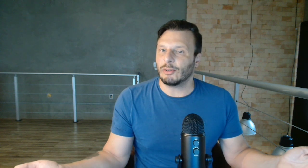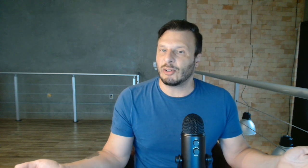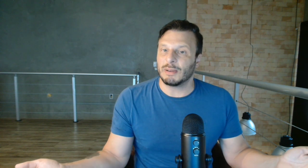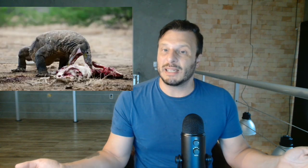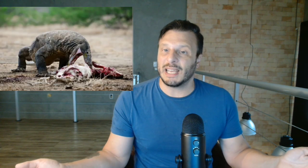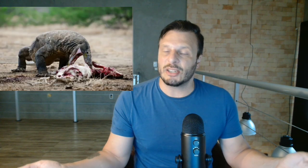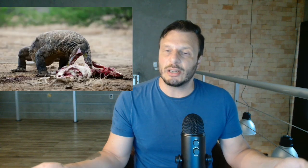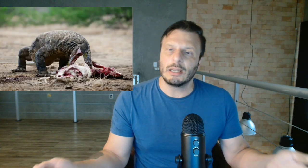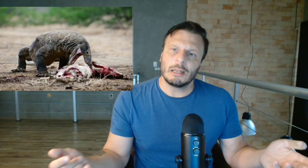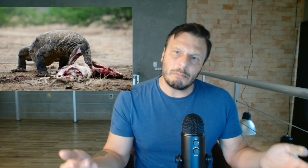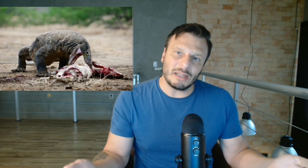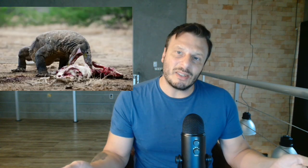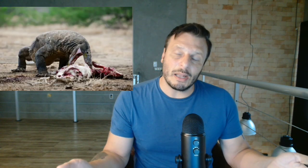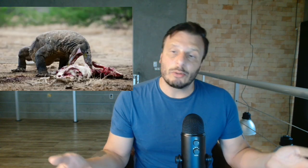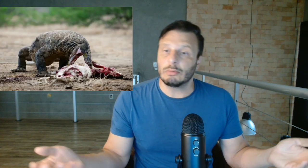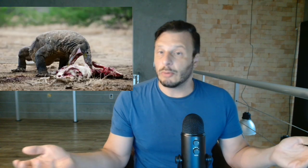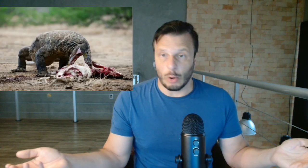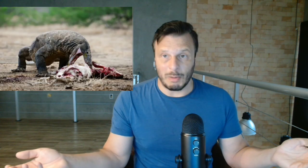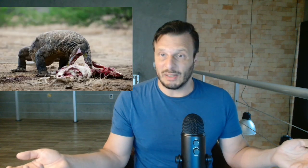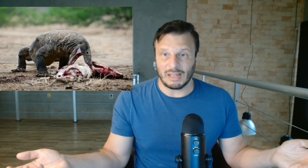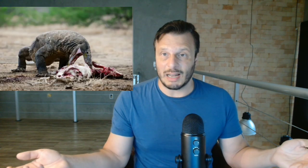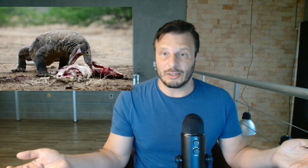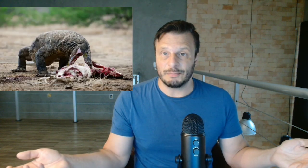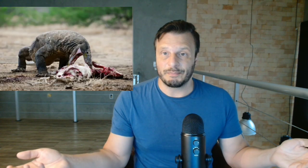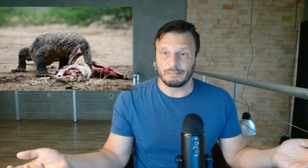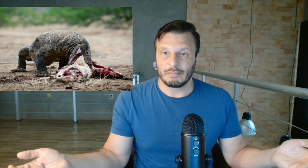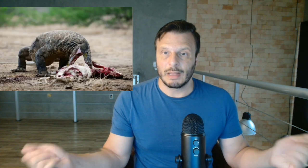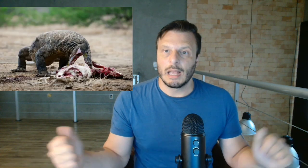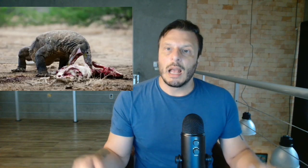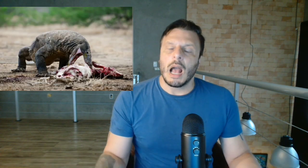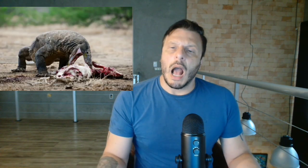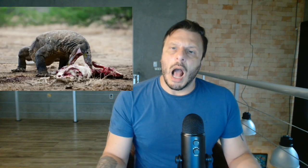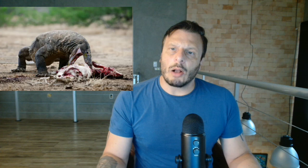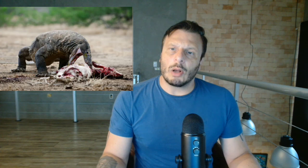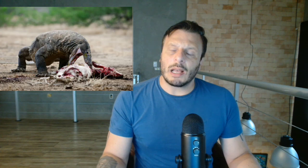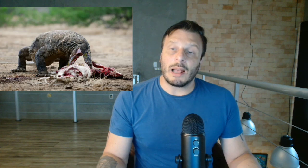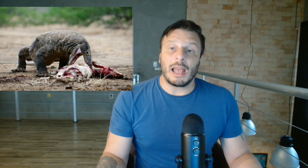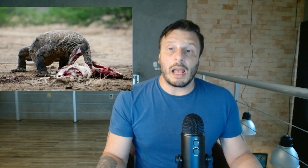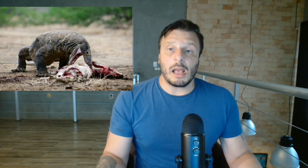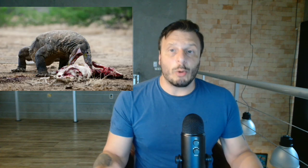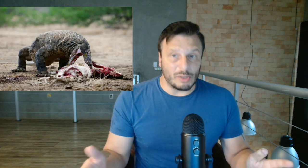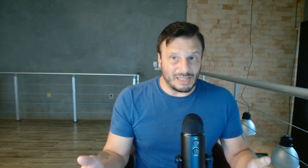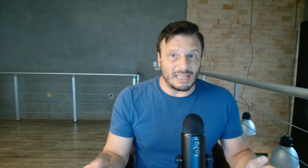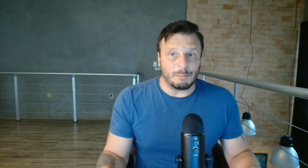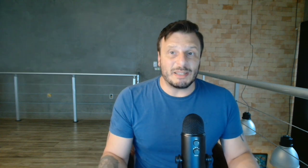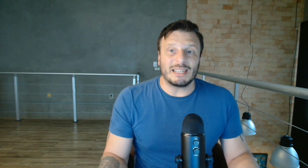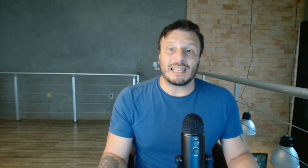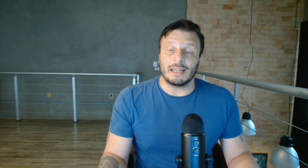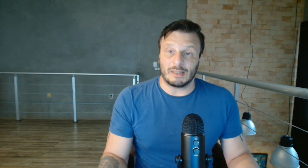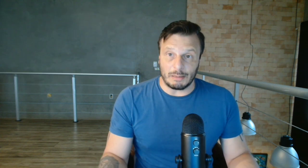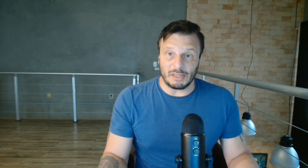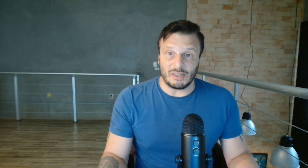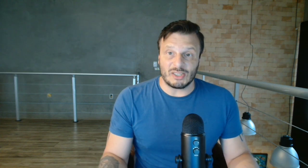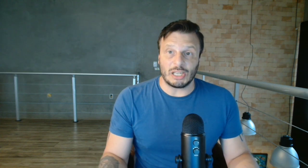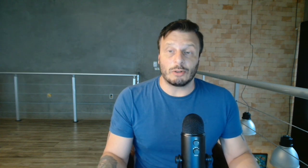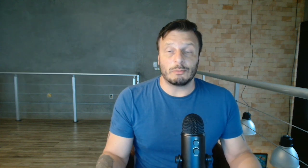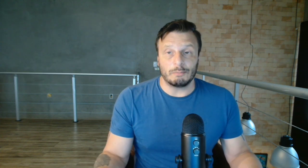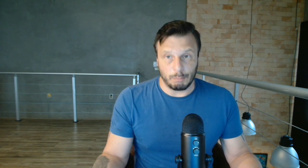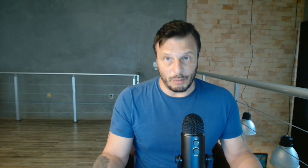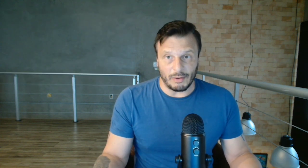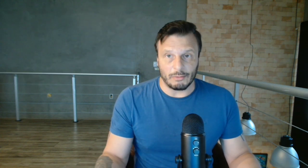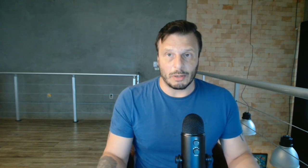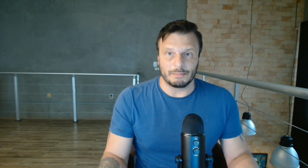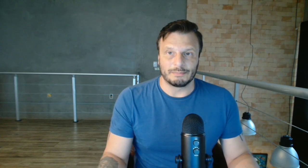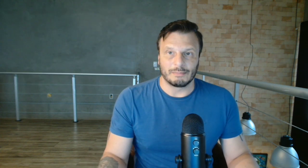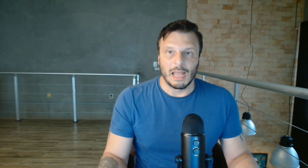fazer o seu banquete mais cedo ou mais tarde. Agora, eu gostaria de pedir a quem está me assistindo,